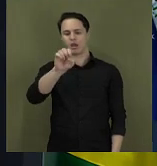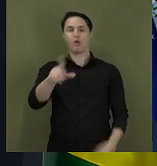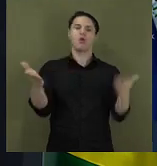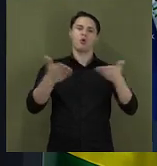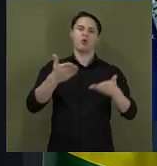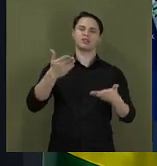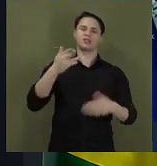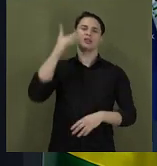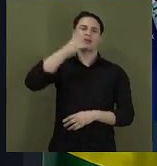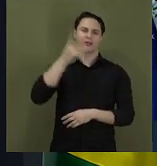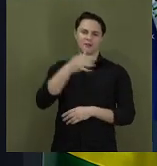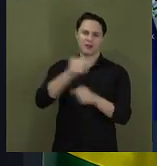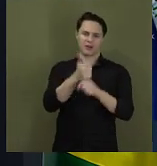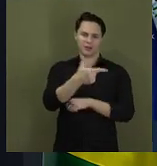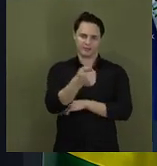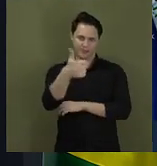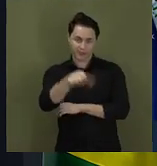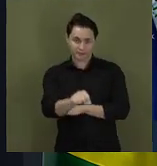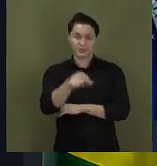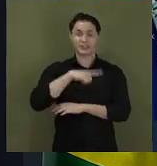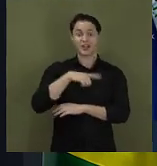pelo Paraná em 2018 com